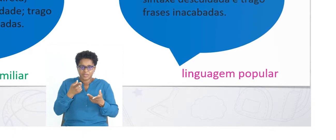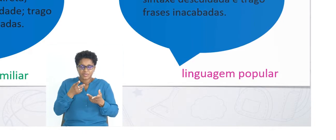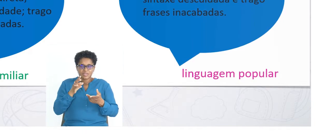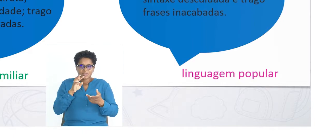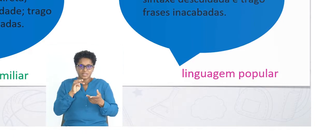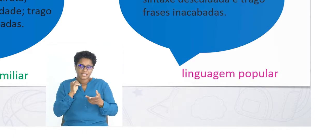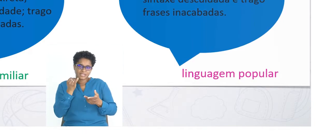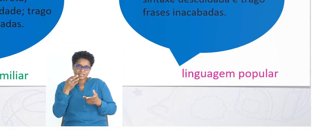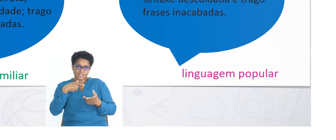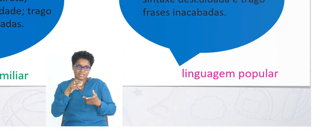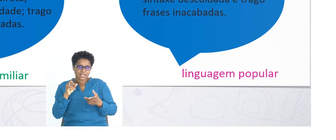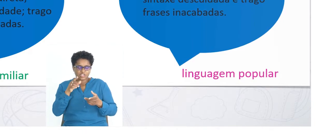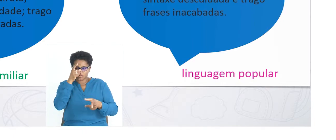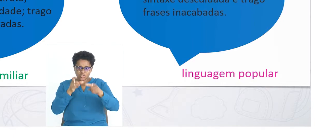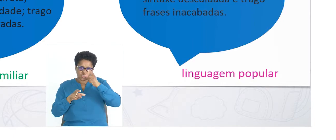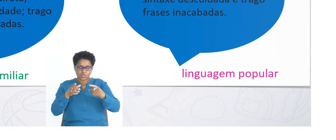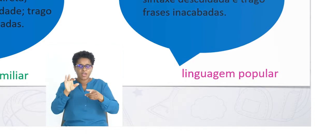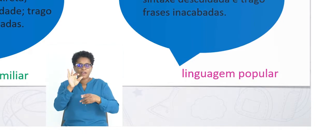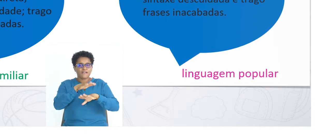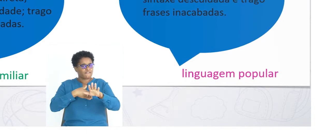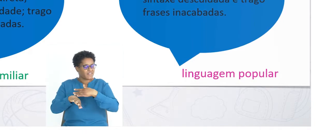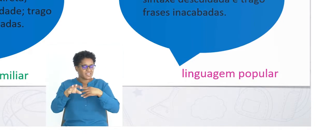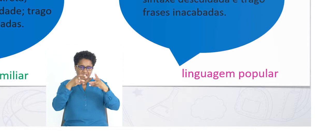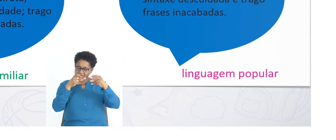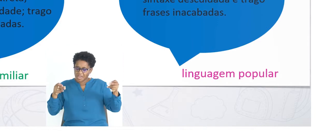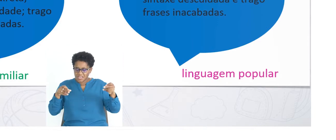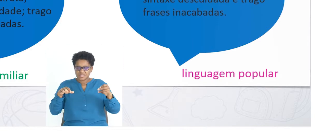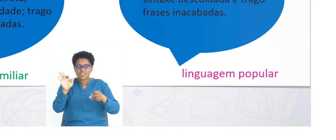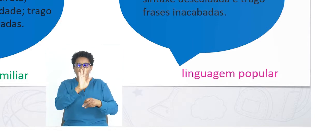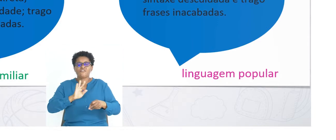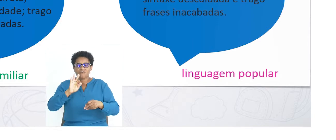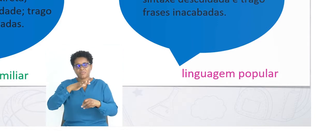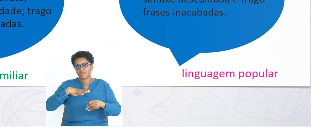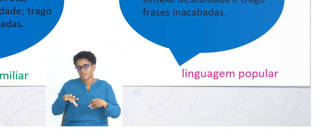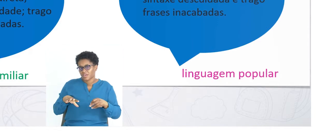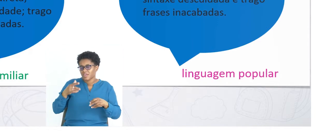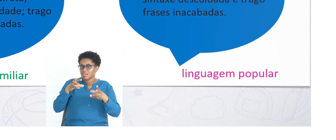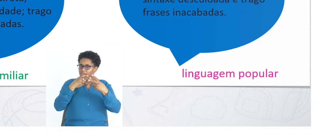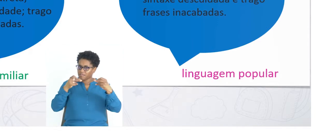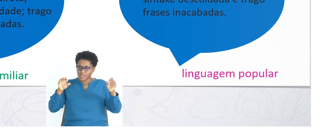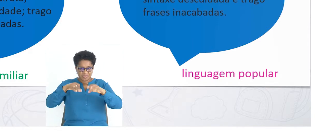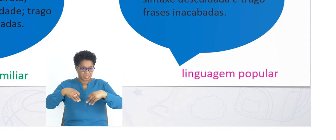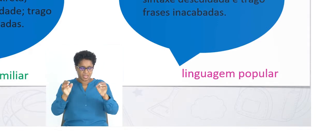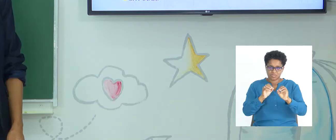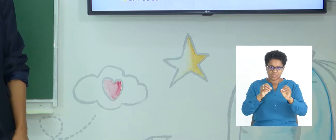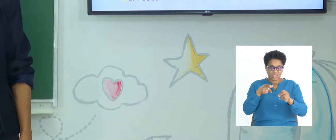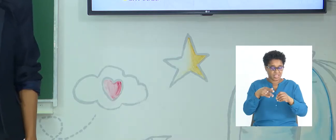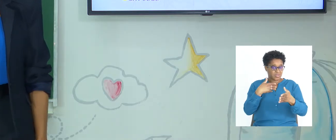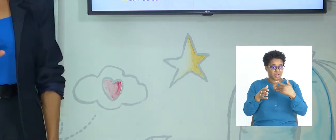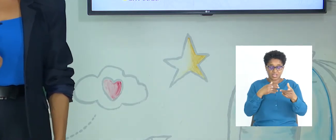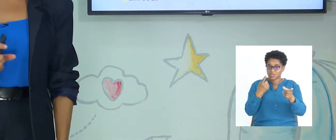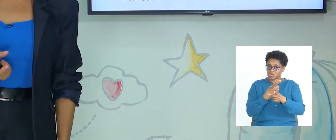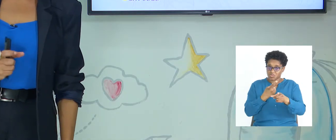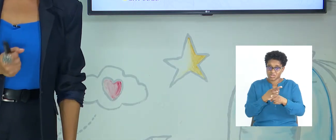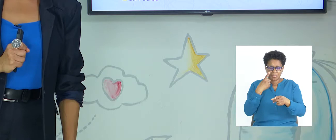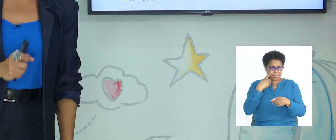sintaxe descuidada, ou seja, as pessoas formulam as frases à sua maneira, e traz frases inacabadas. Aí qualquer